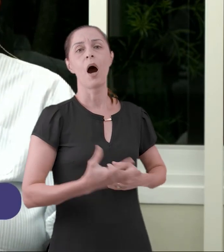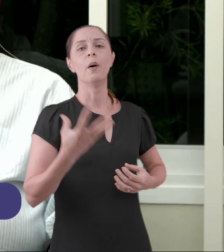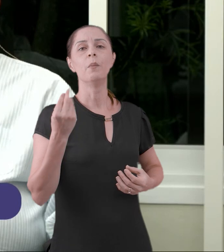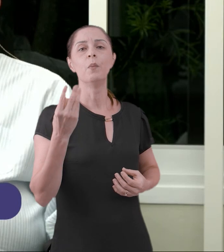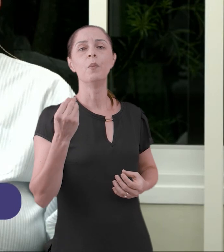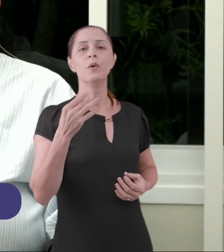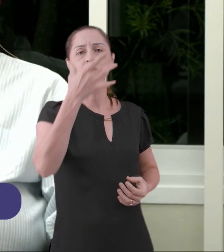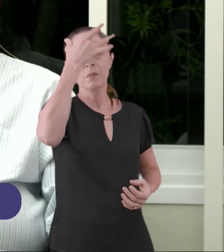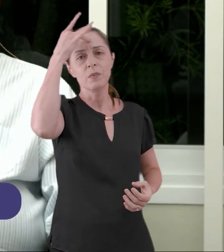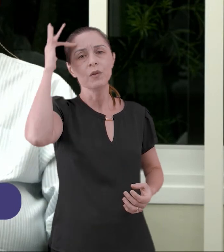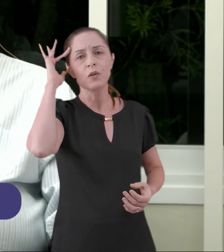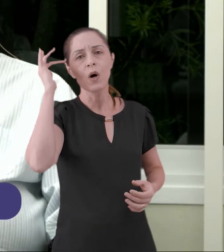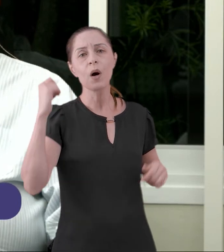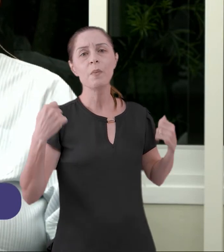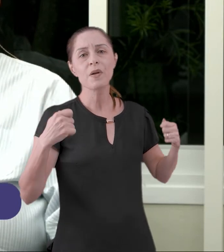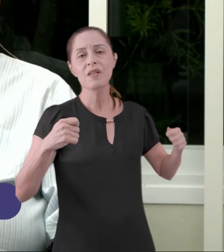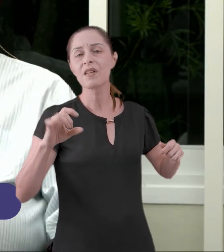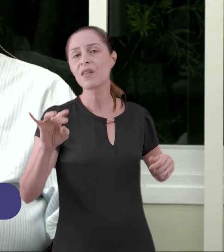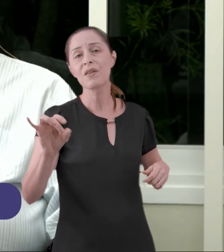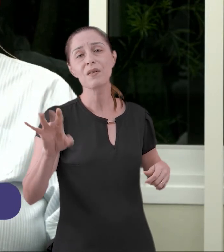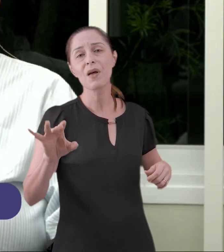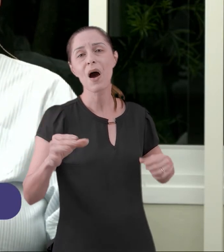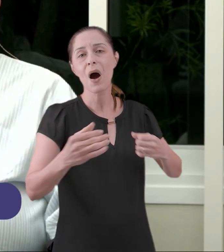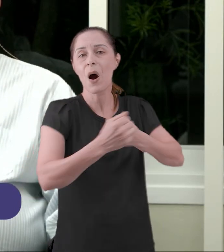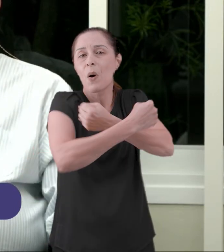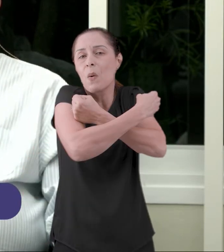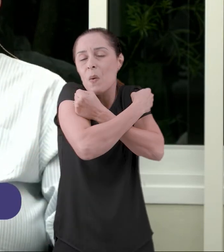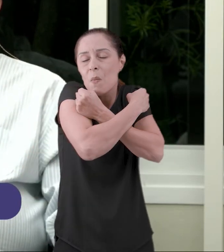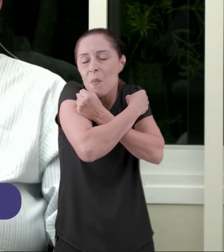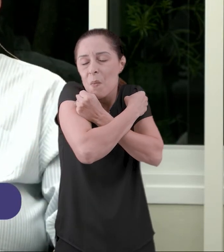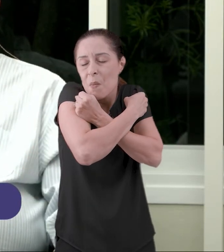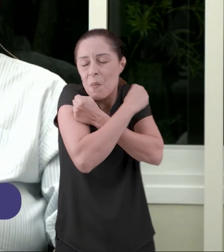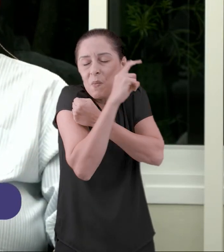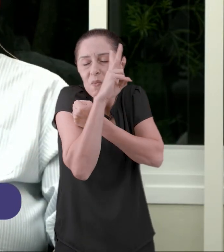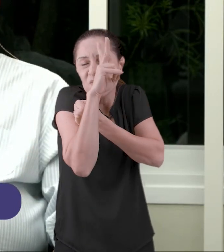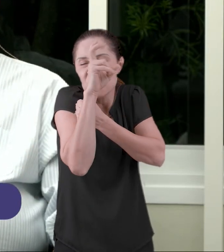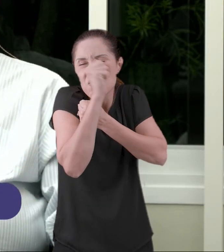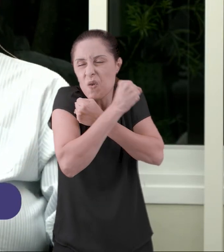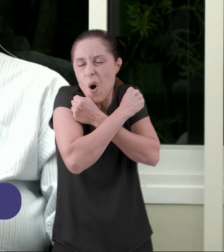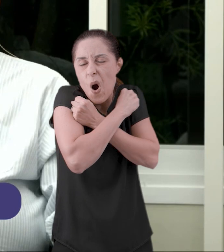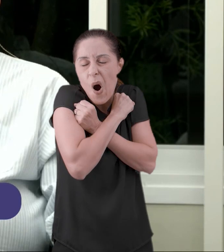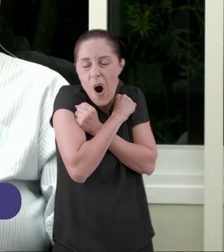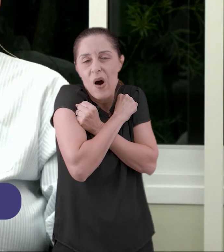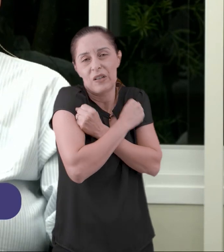estão precisando é disso, é de um abraço apertado, né?